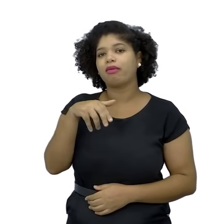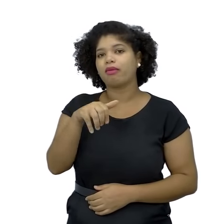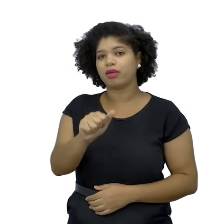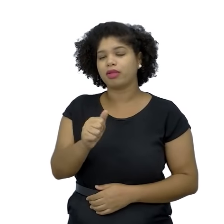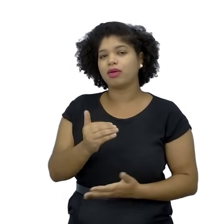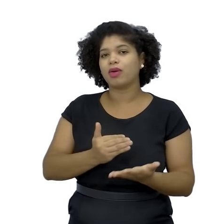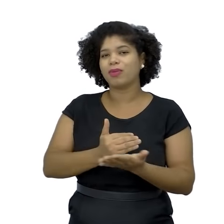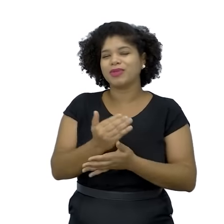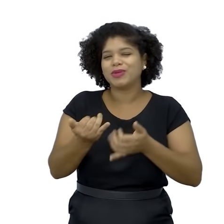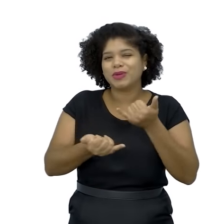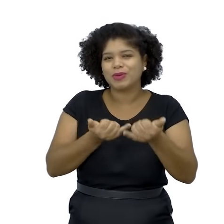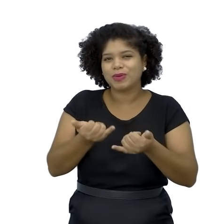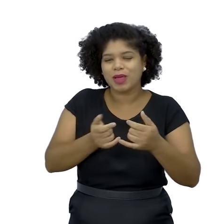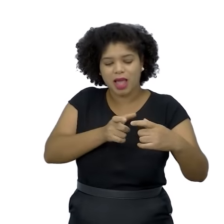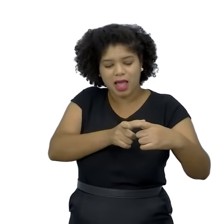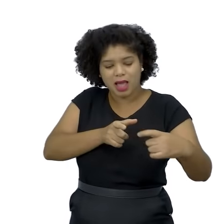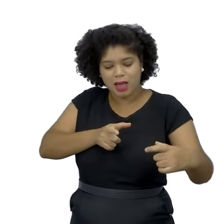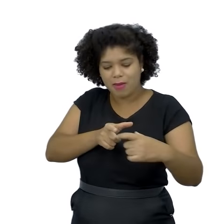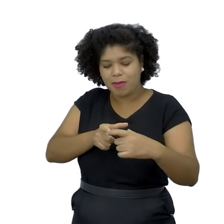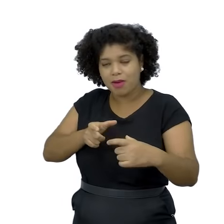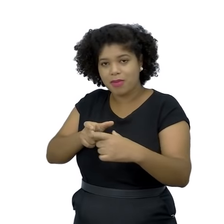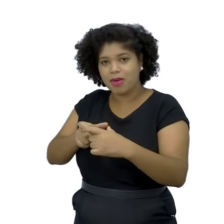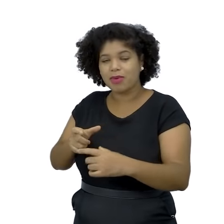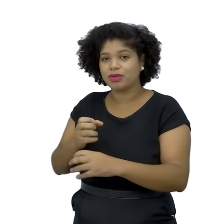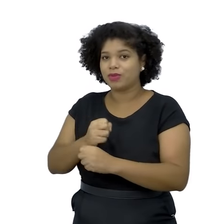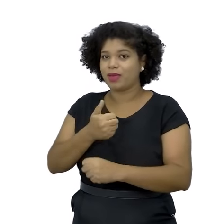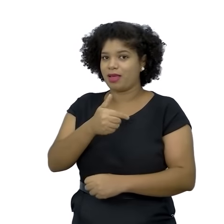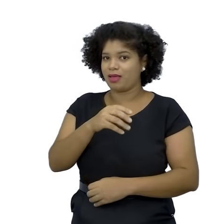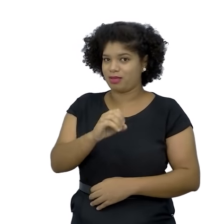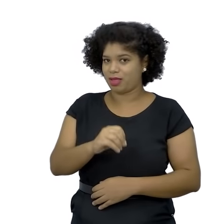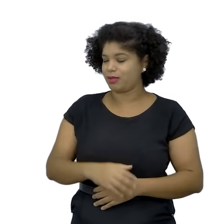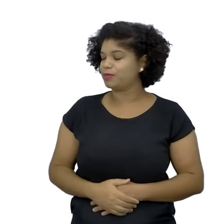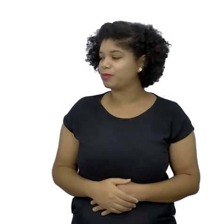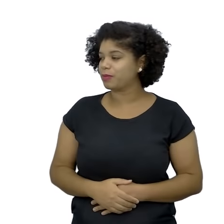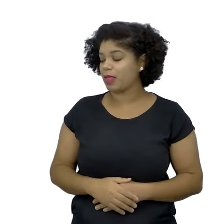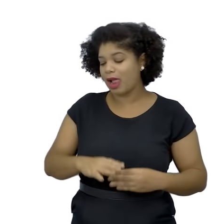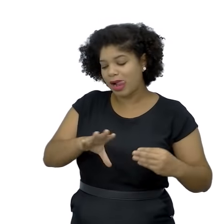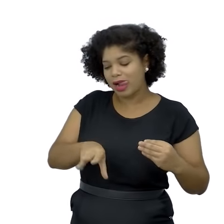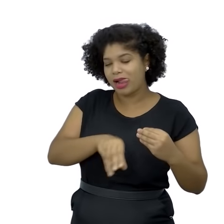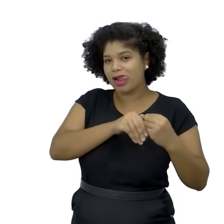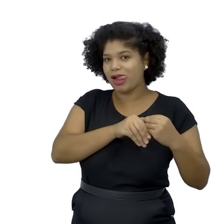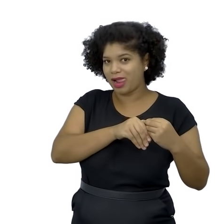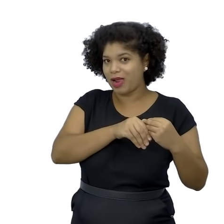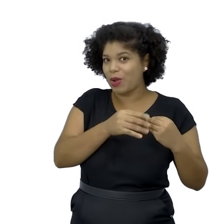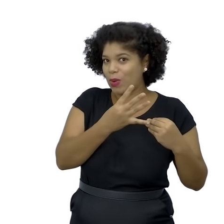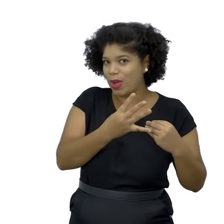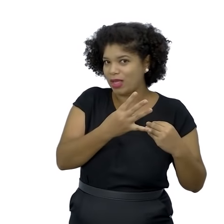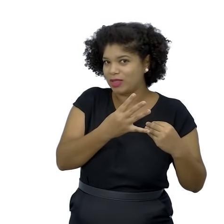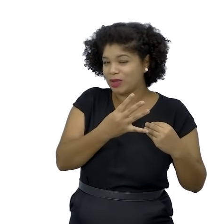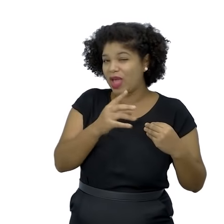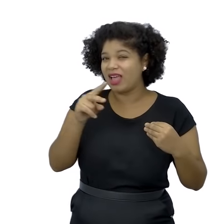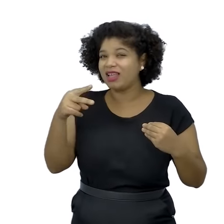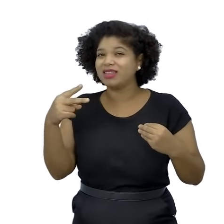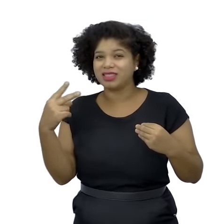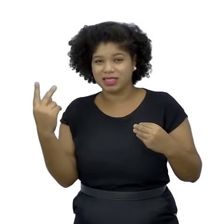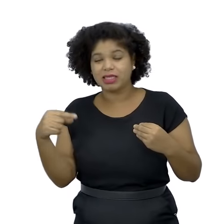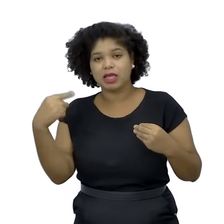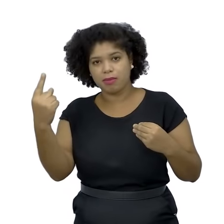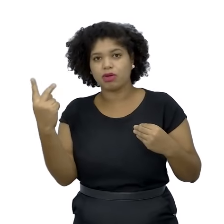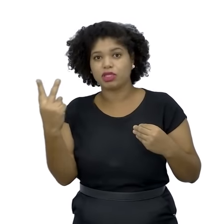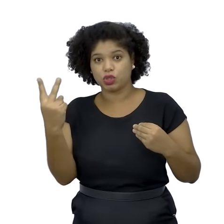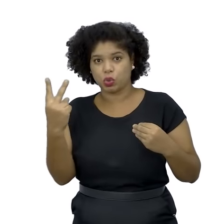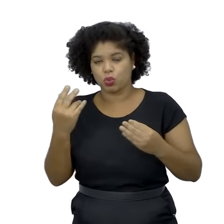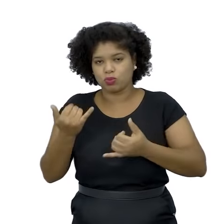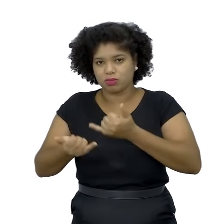12 figurinhas. Se na primeira partida ela ganhou 4 e na segunda perdeu 2, com